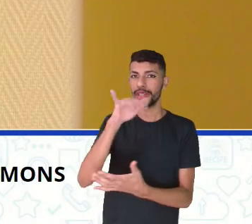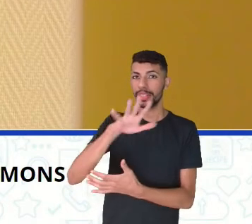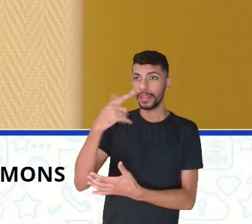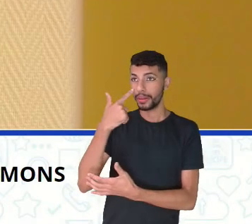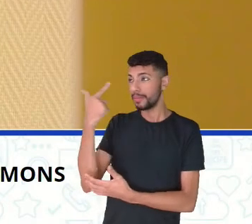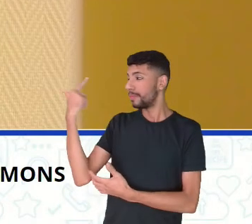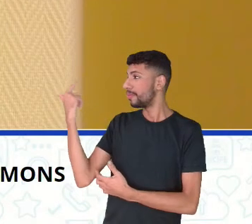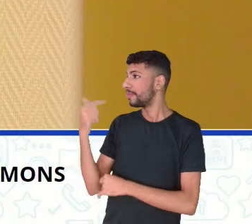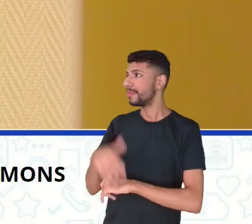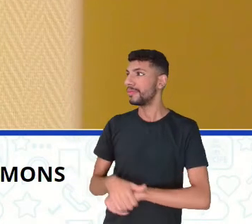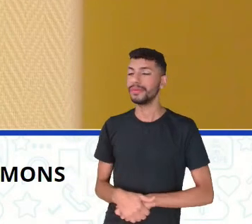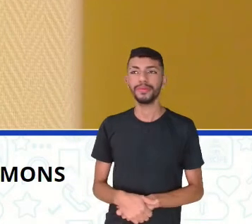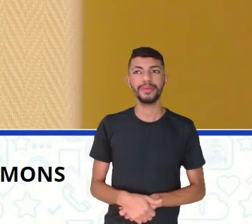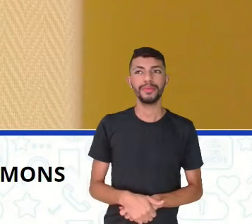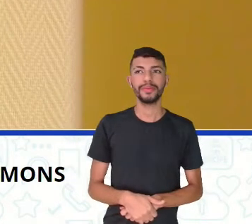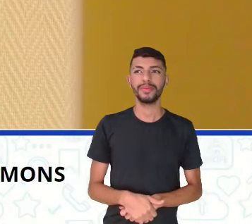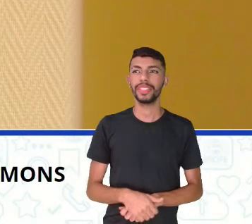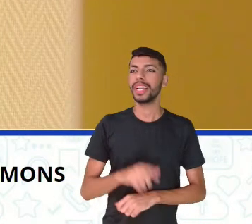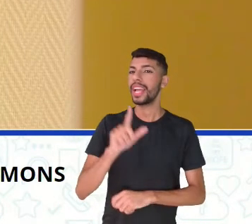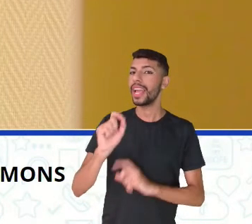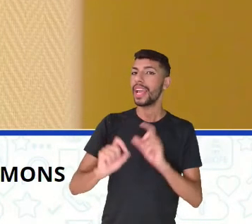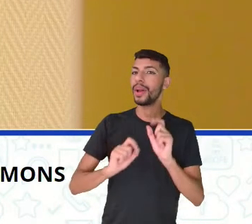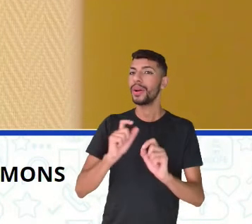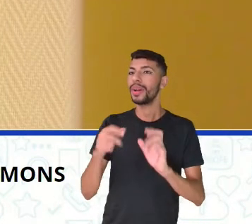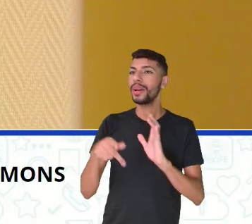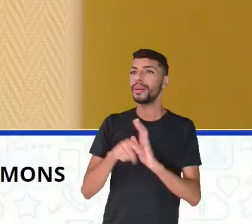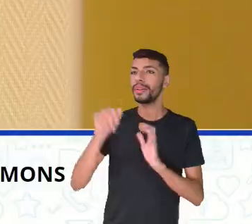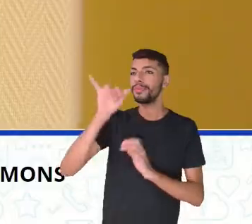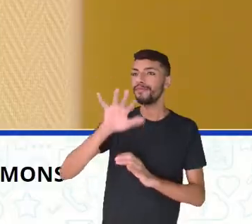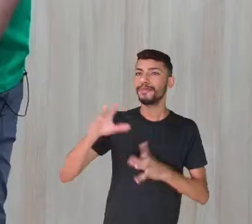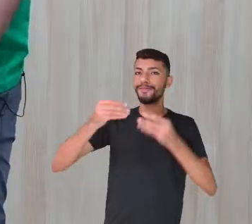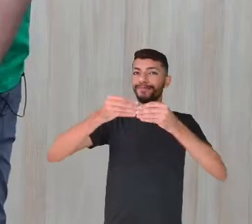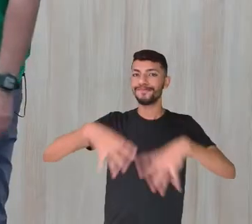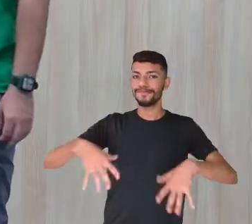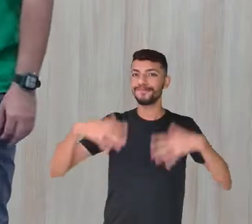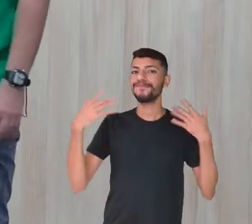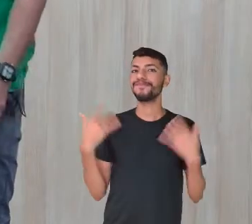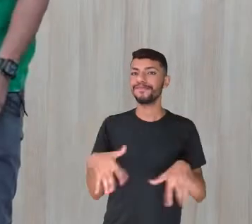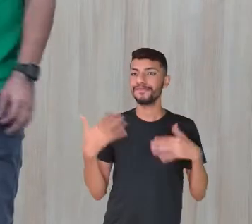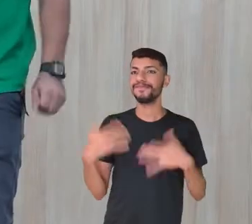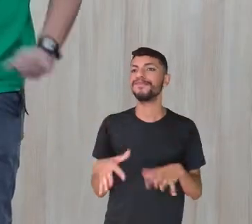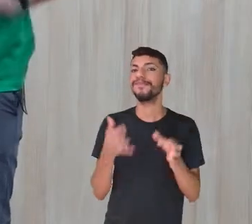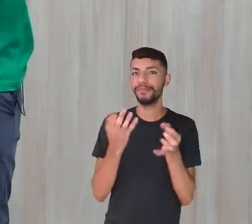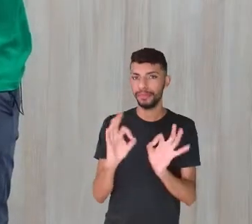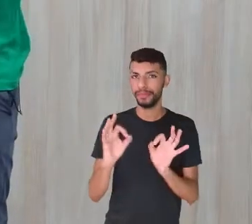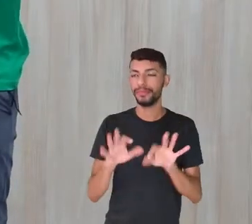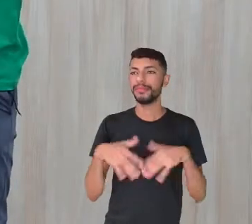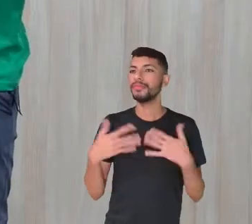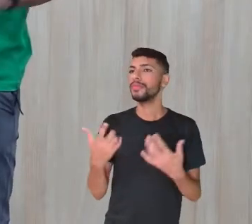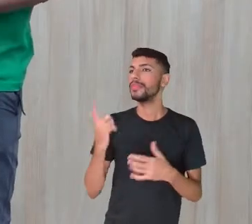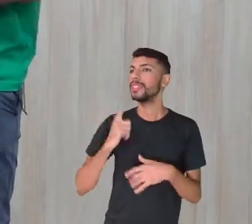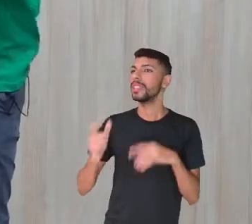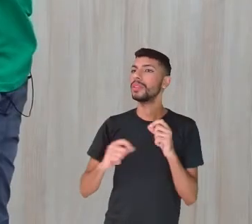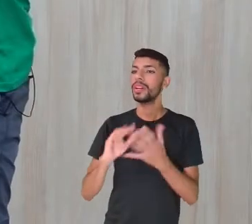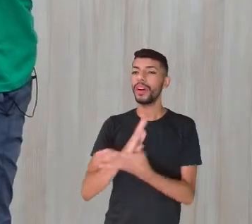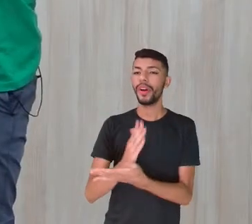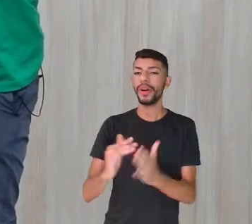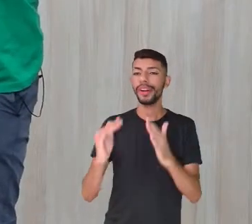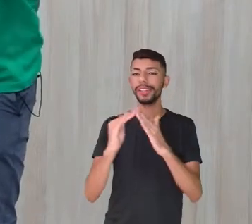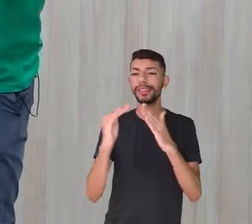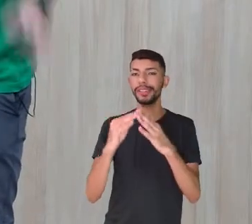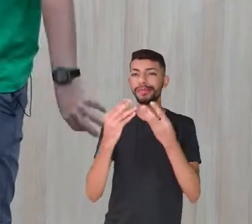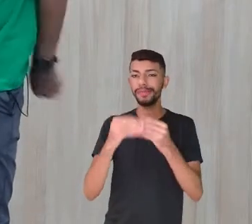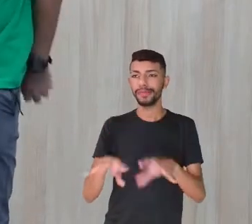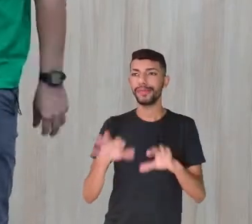tela. É uma imagem de uma tragédia, né? A gente tem aí casas em ruínas, tudo sujo